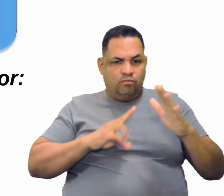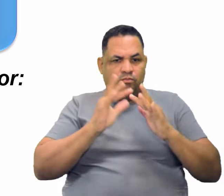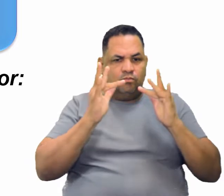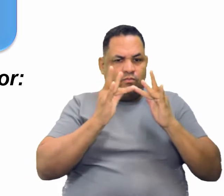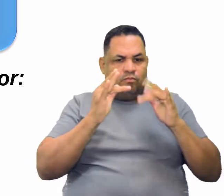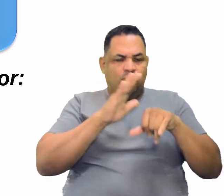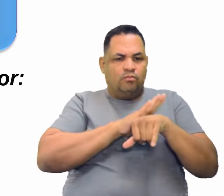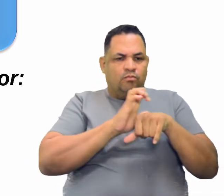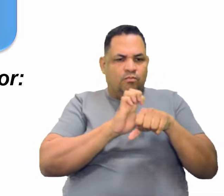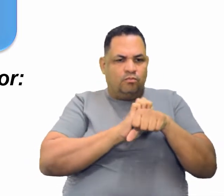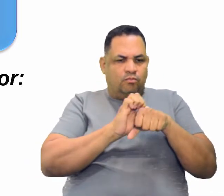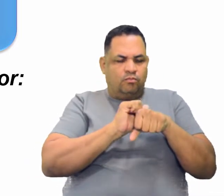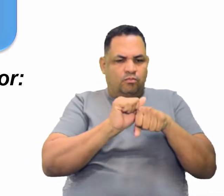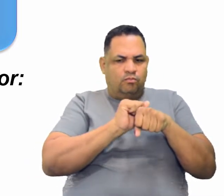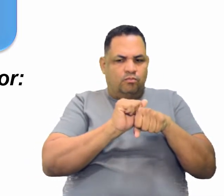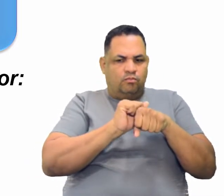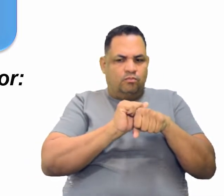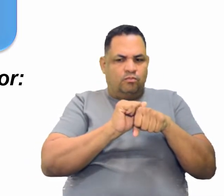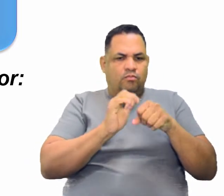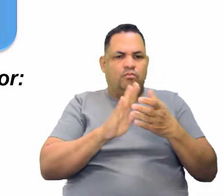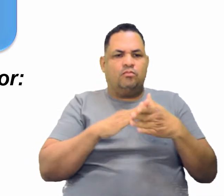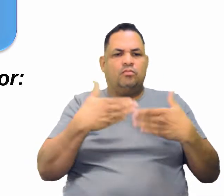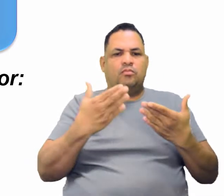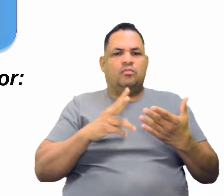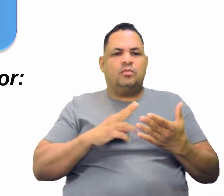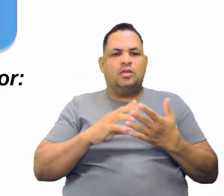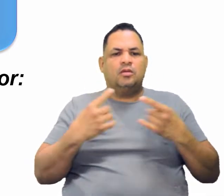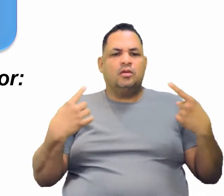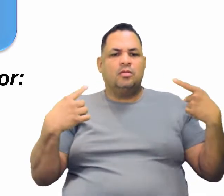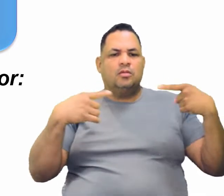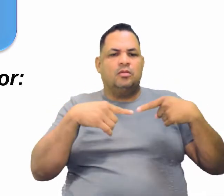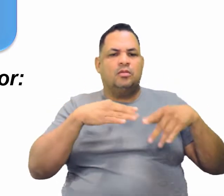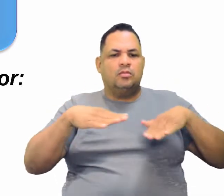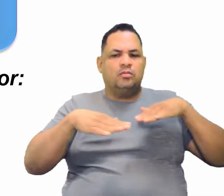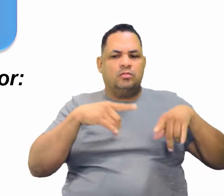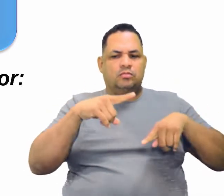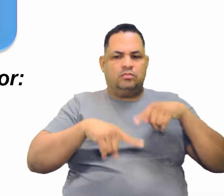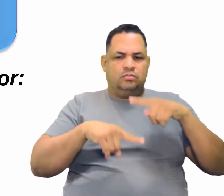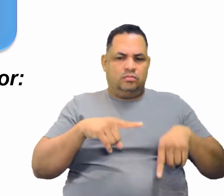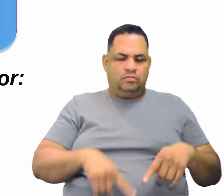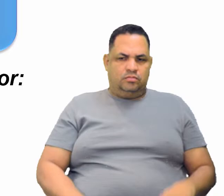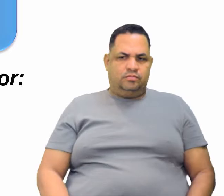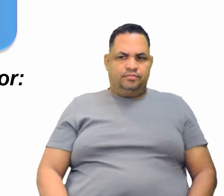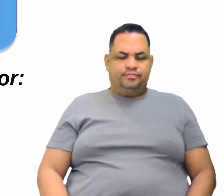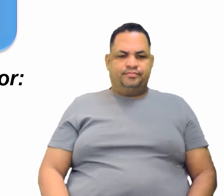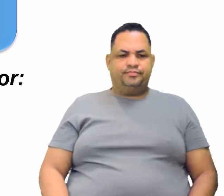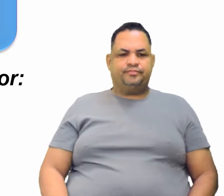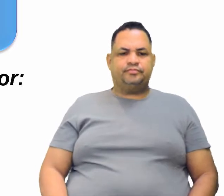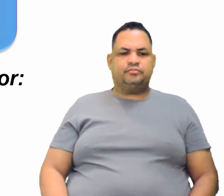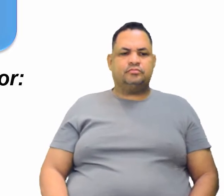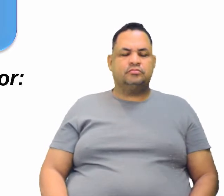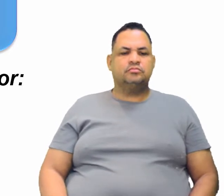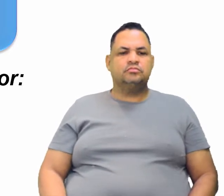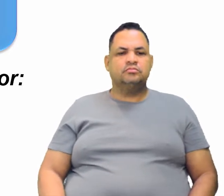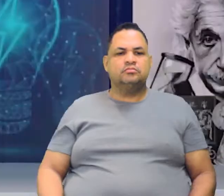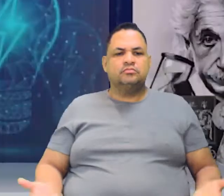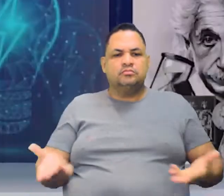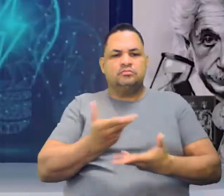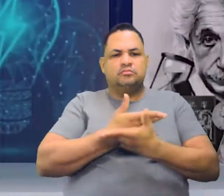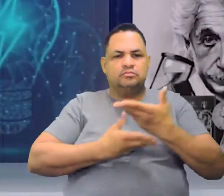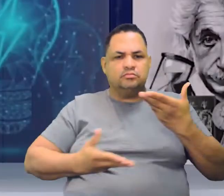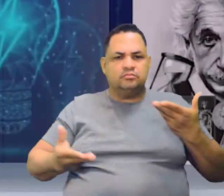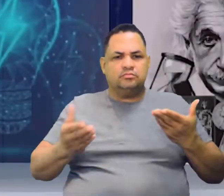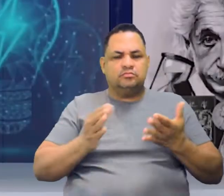se opõe ao movimento dos corpos, como eu falei para vocês. Então, vem aqui comigo, olha só, interação,